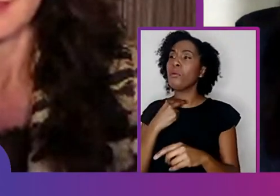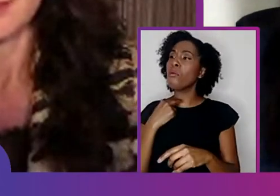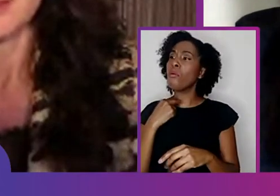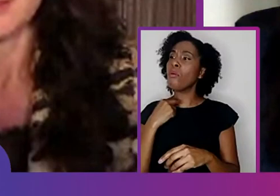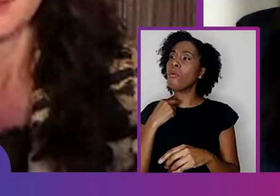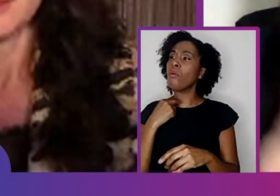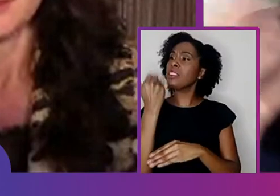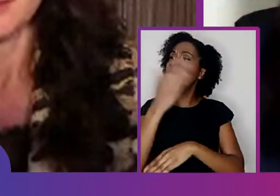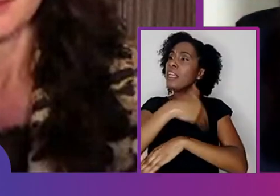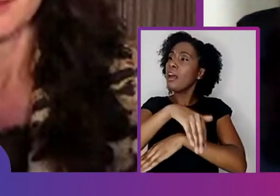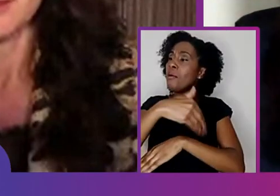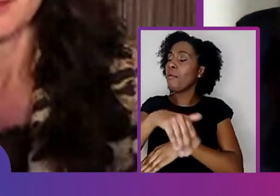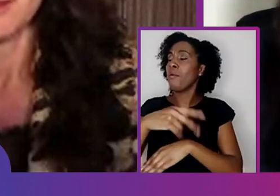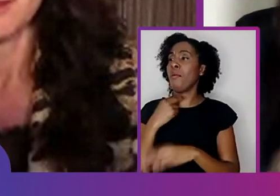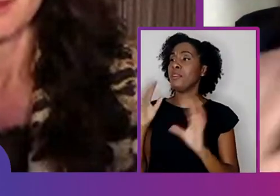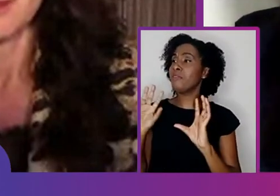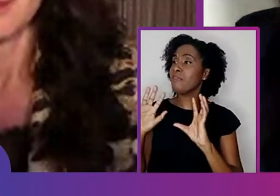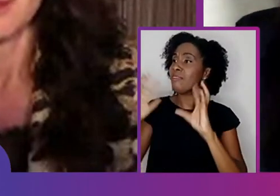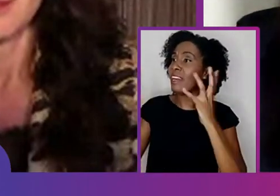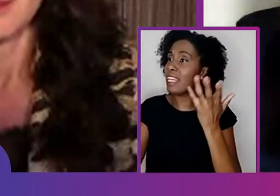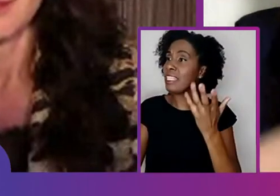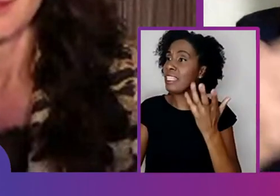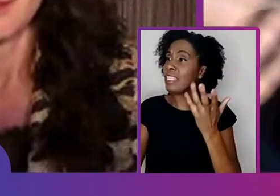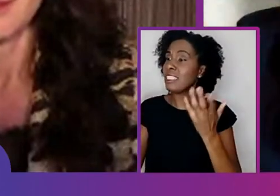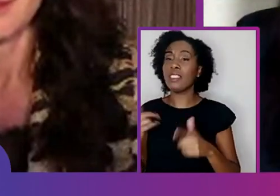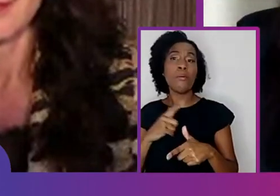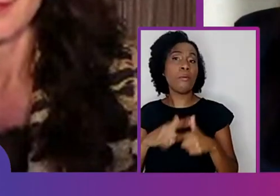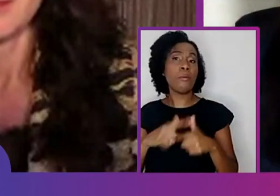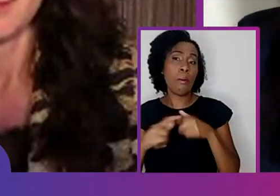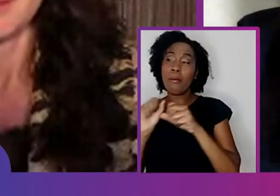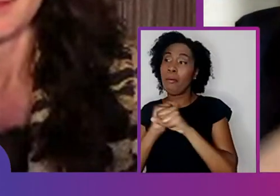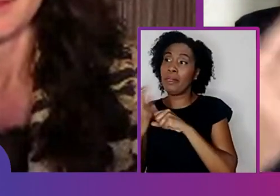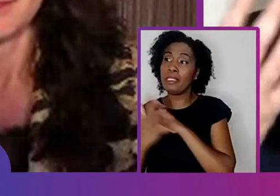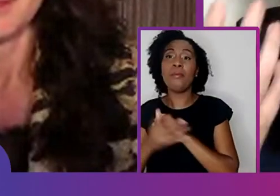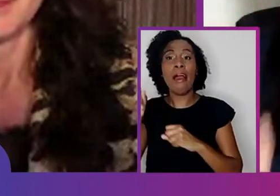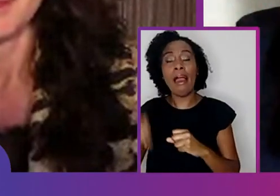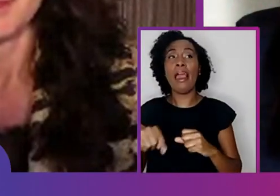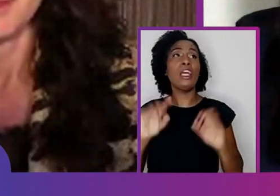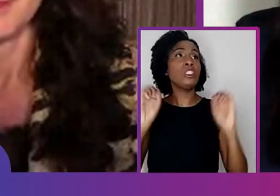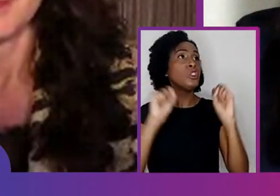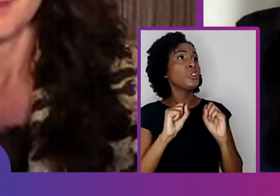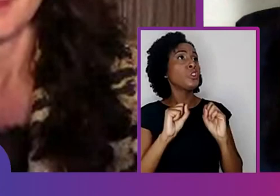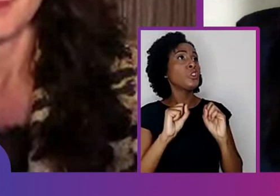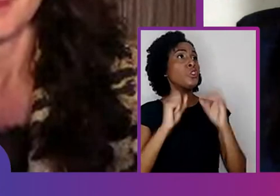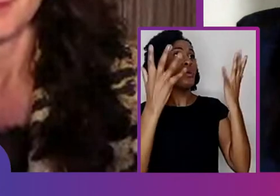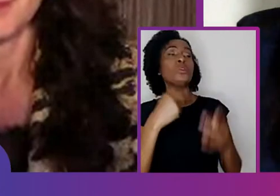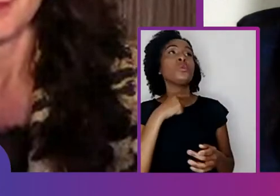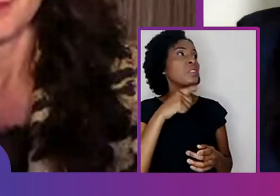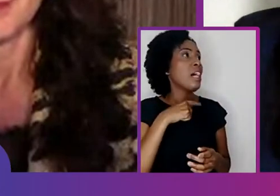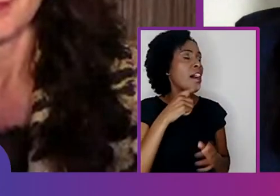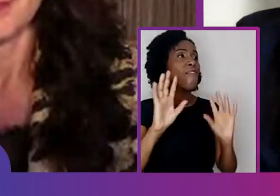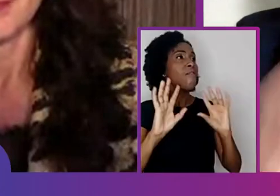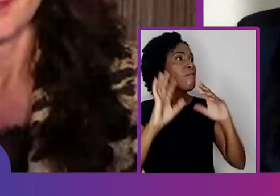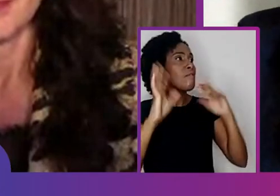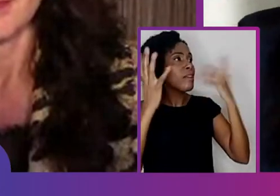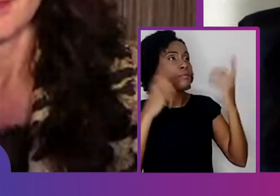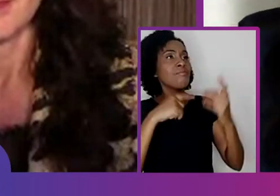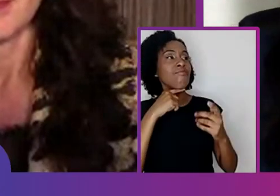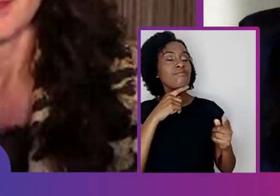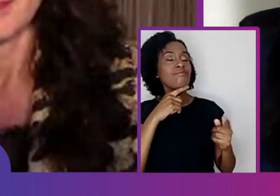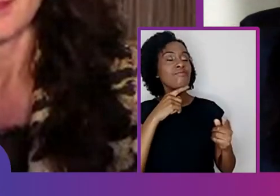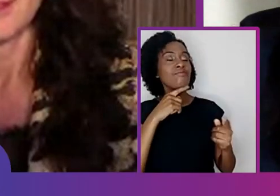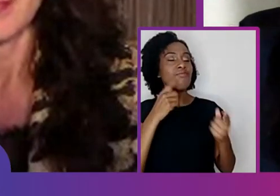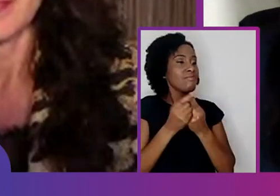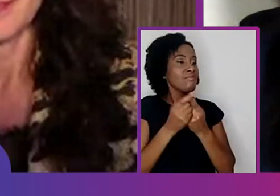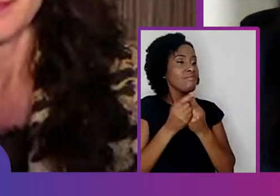ai, o problema dessa pandemia é que eu não posso ir nos shows, eu não posso ir nas festas, eu não posso fazer meu churrasco. Cara, pálida, qual parte